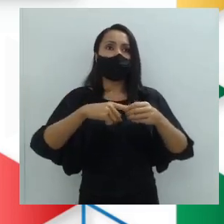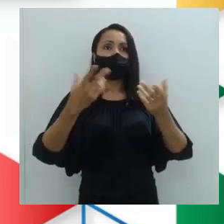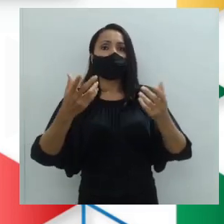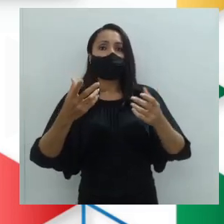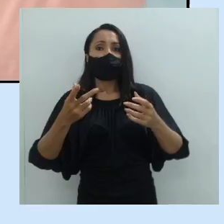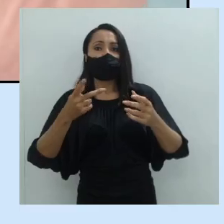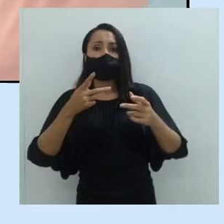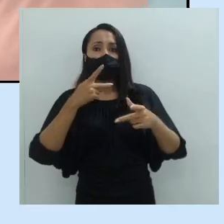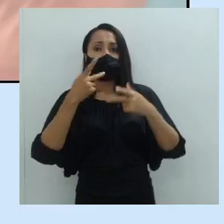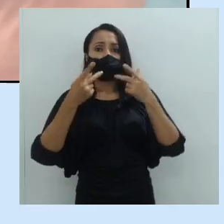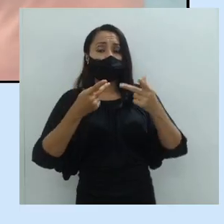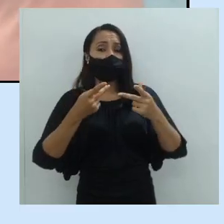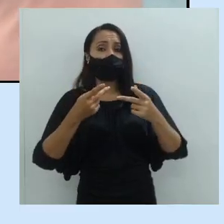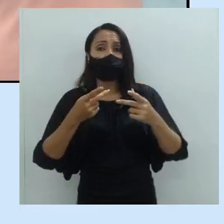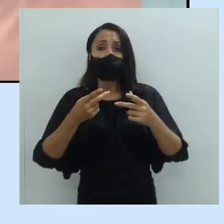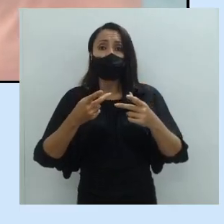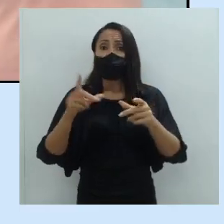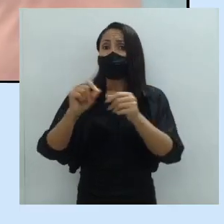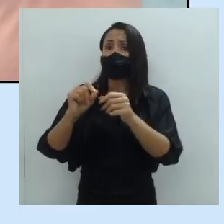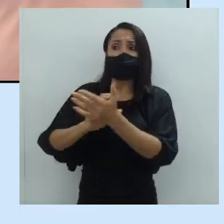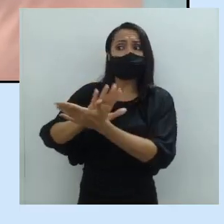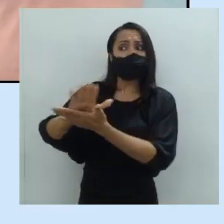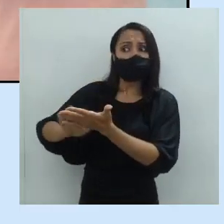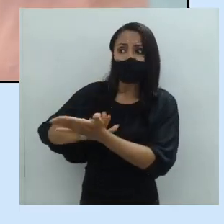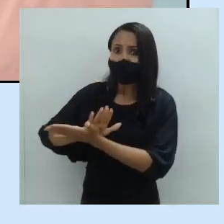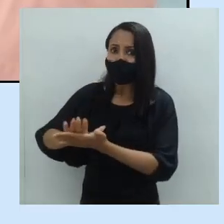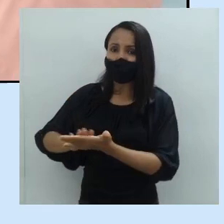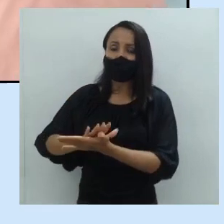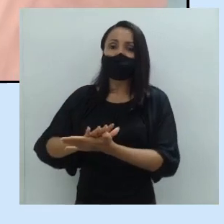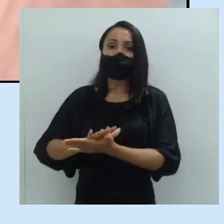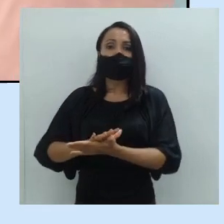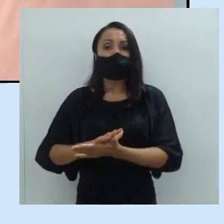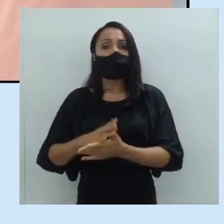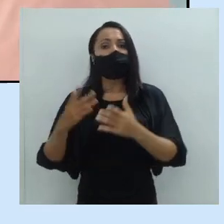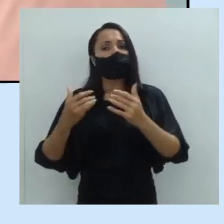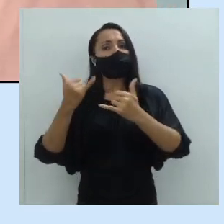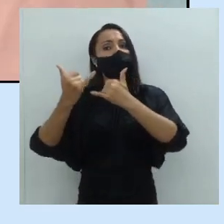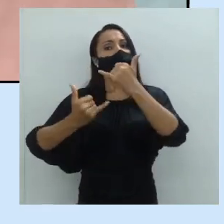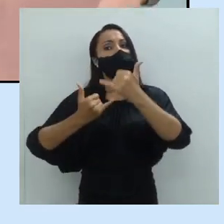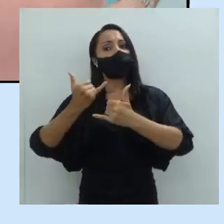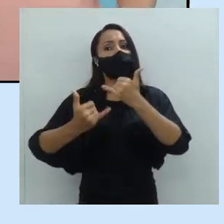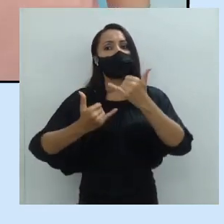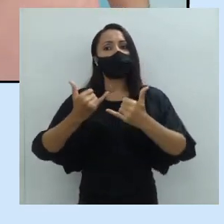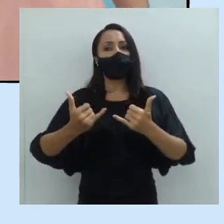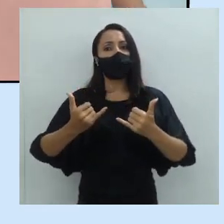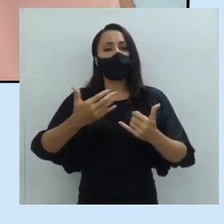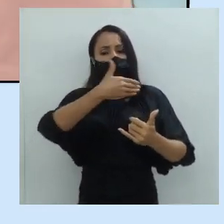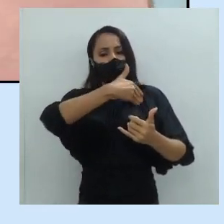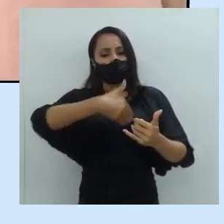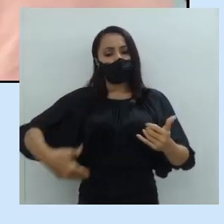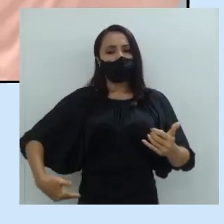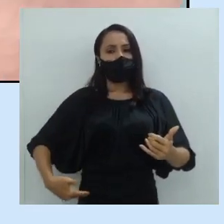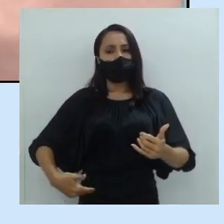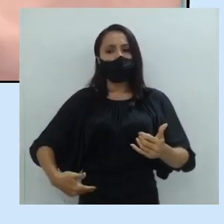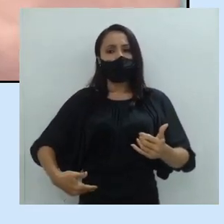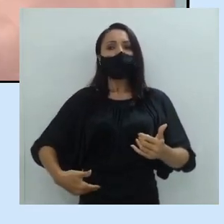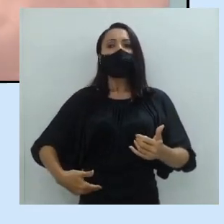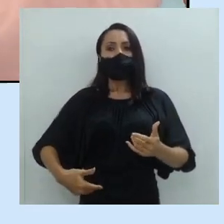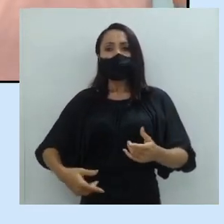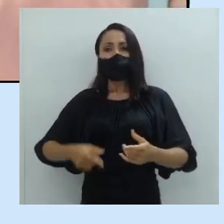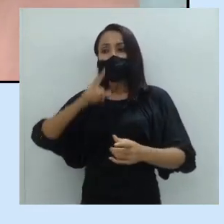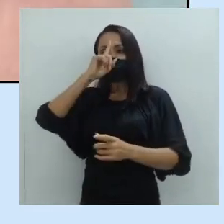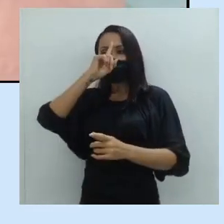Mafalda diz que não vai fazer nada, certo? Justamente ela está brincando de governo. Isso é uma crítica ao